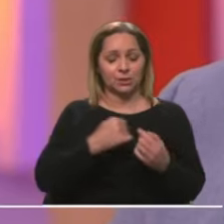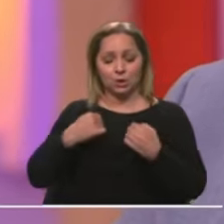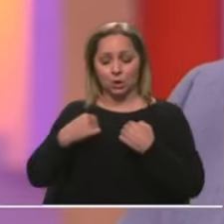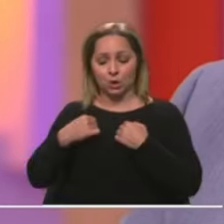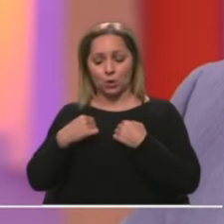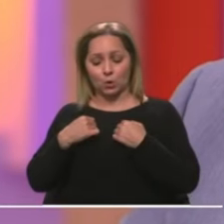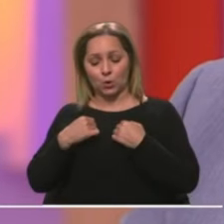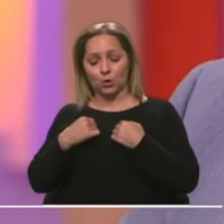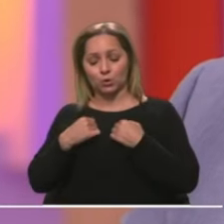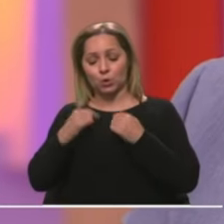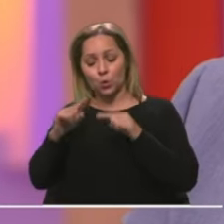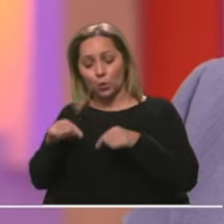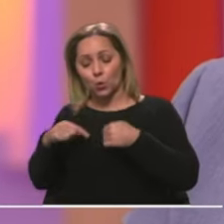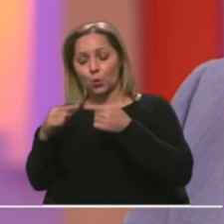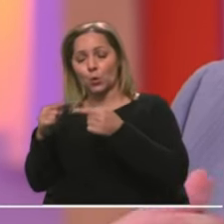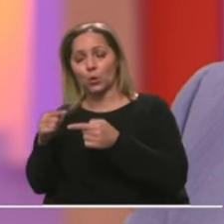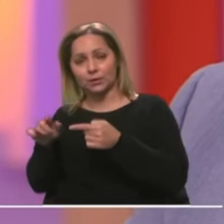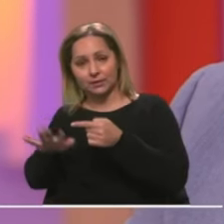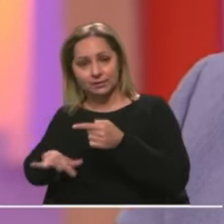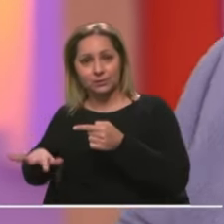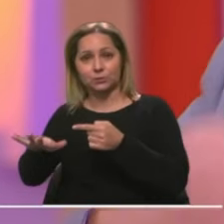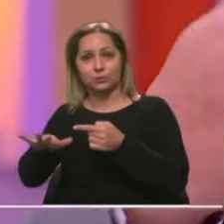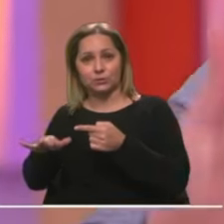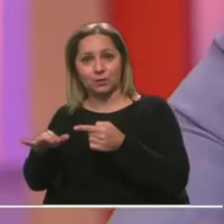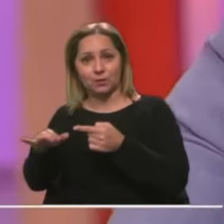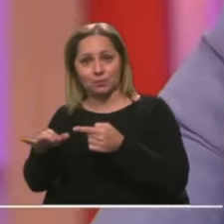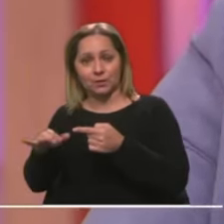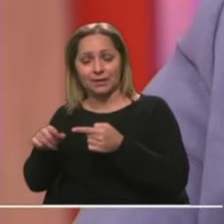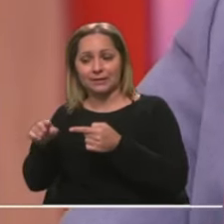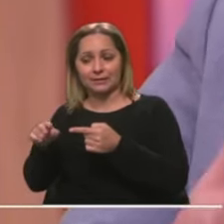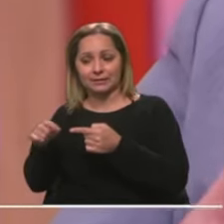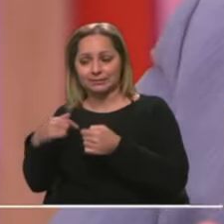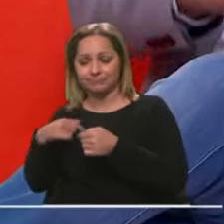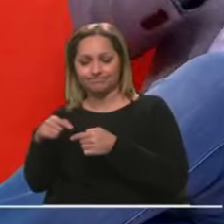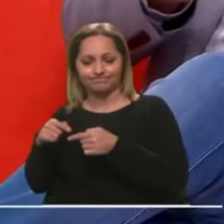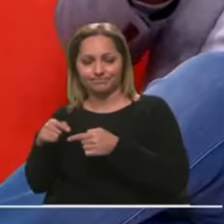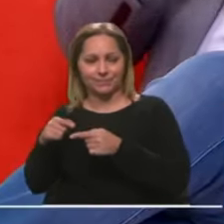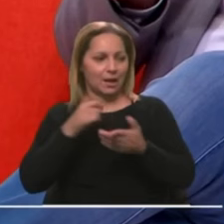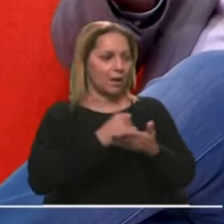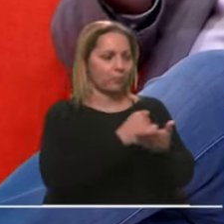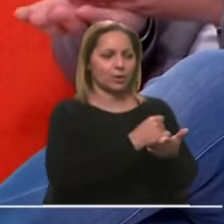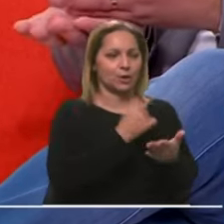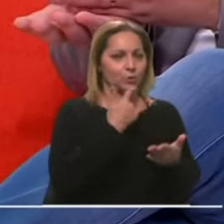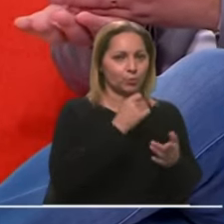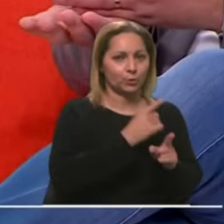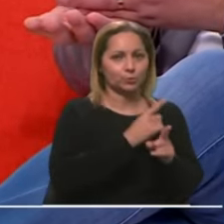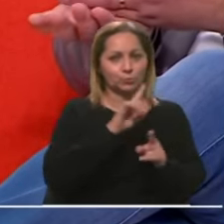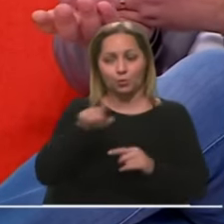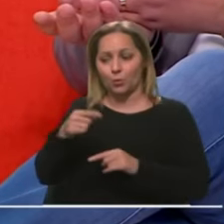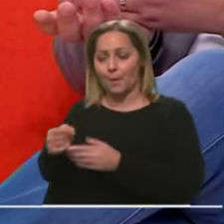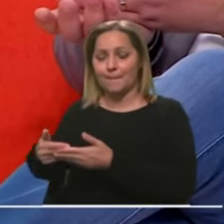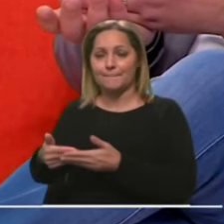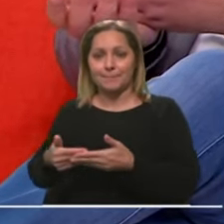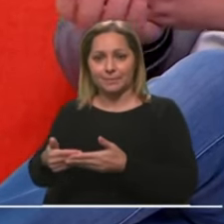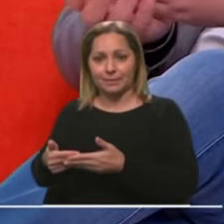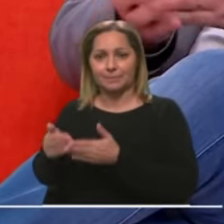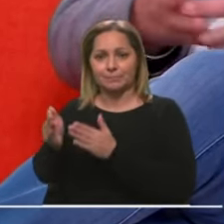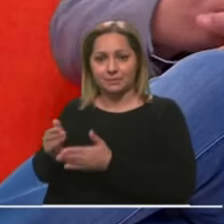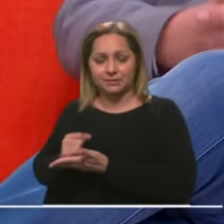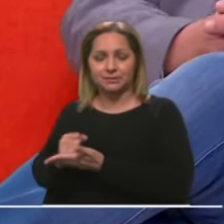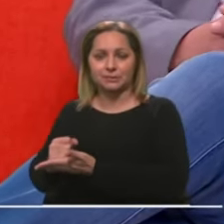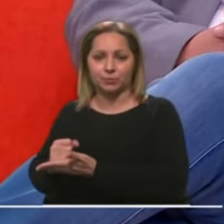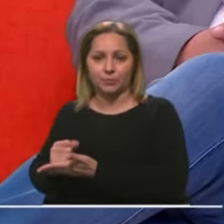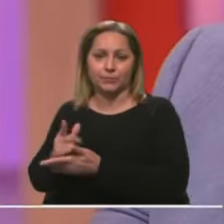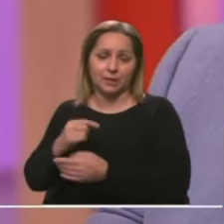em verdade por uma situação que depois não podíamos dar o apoio porque tínhamos outro ser a precisar de um apoio muito grande e